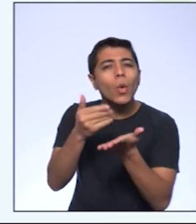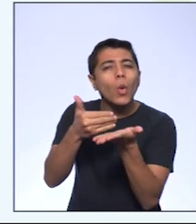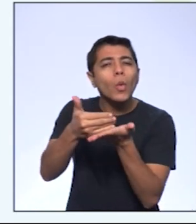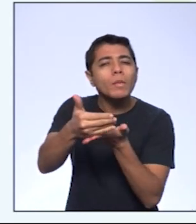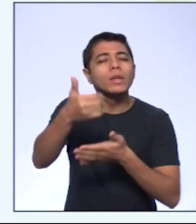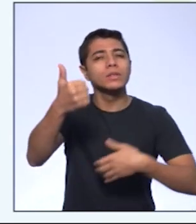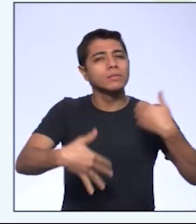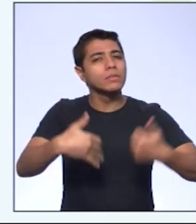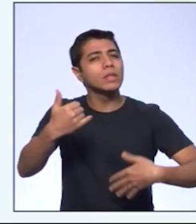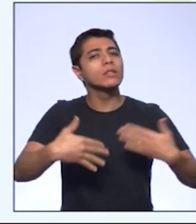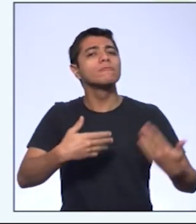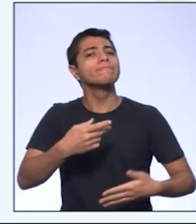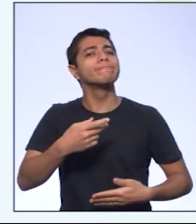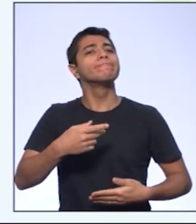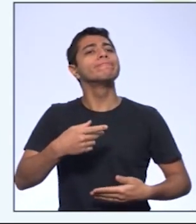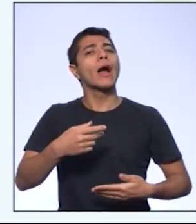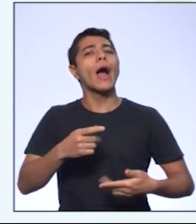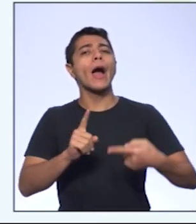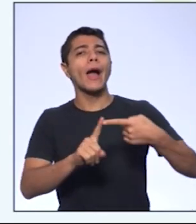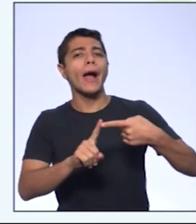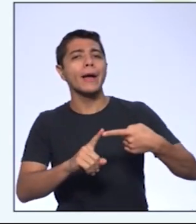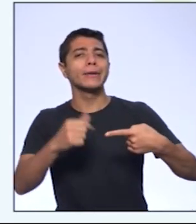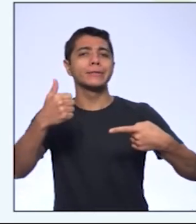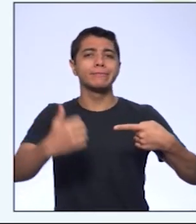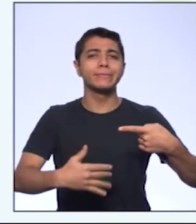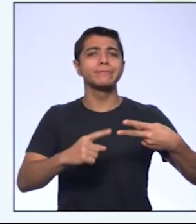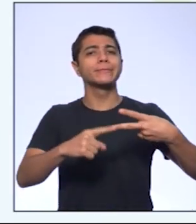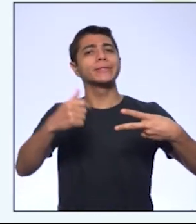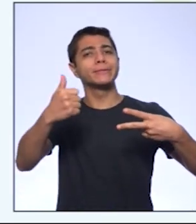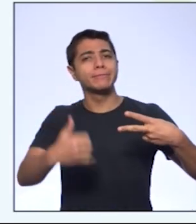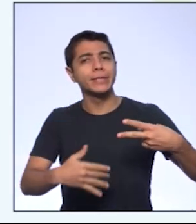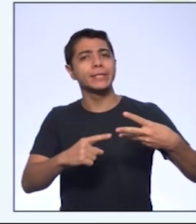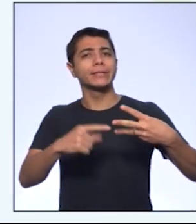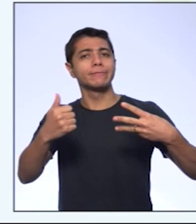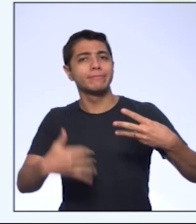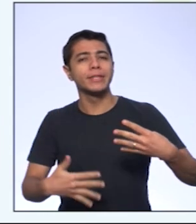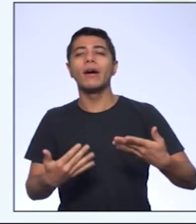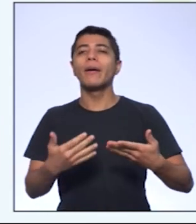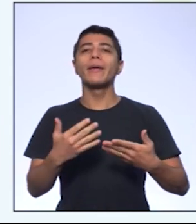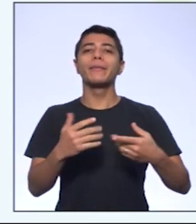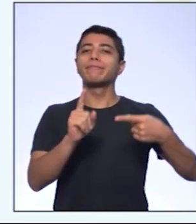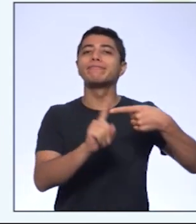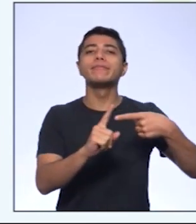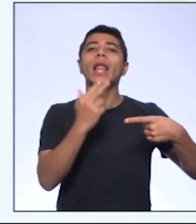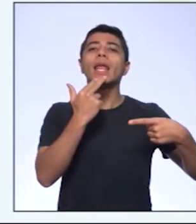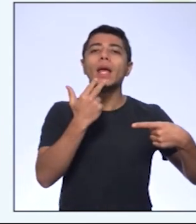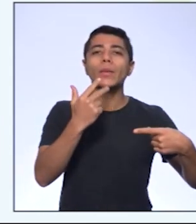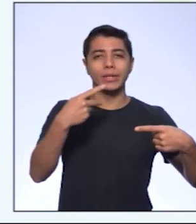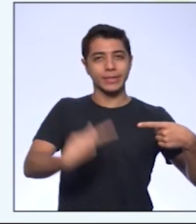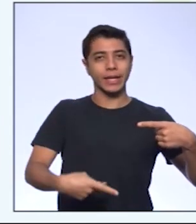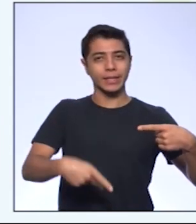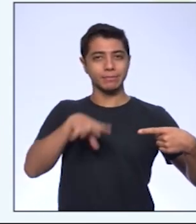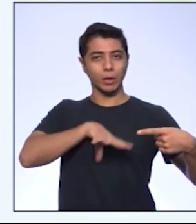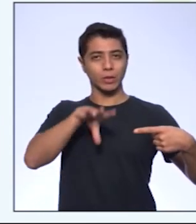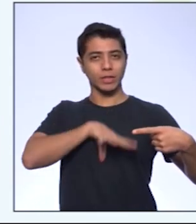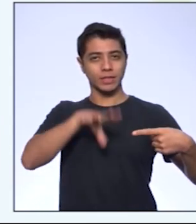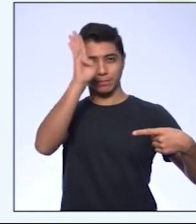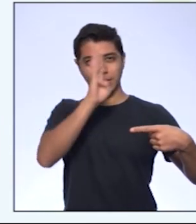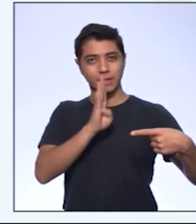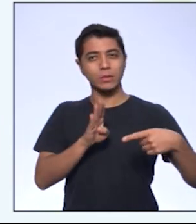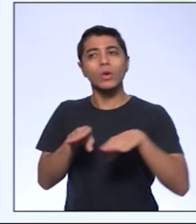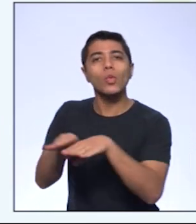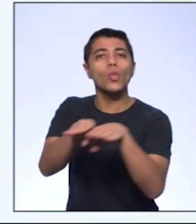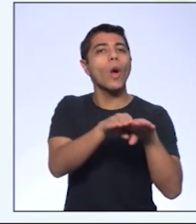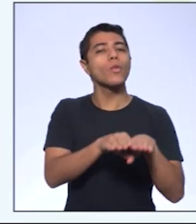afirmações. Ó, o português do Brasil não é uniforme, a variação linguística não ocorre apenas